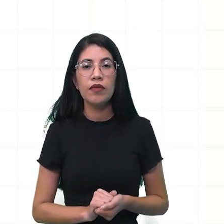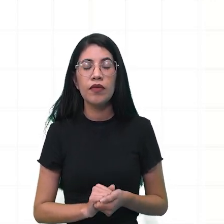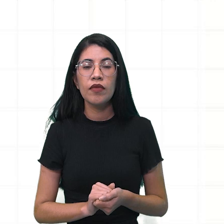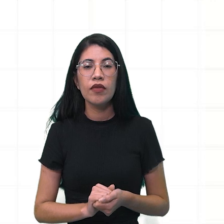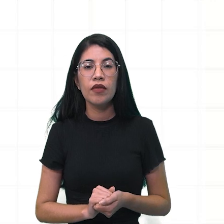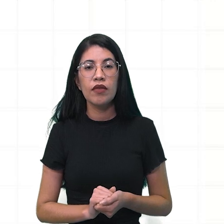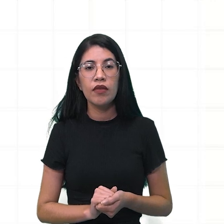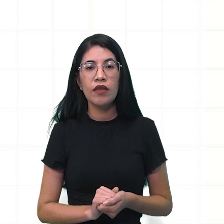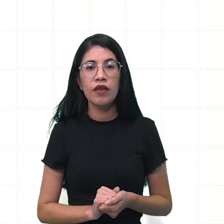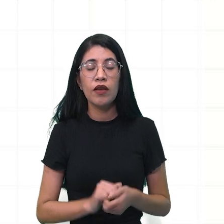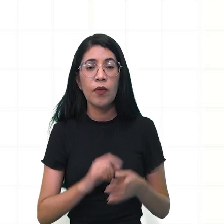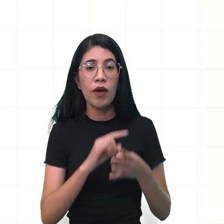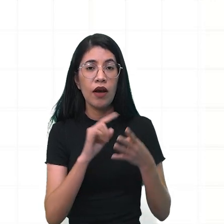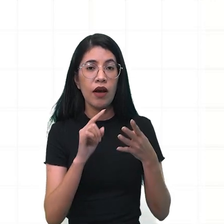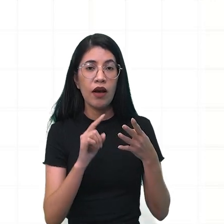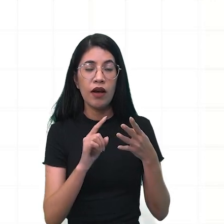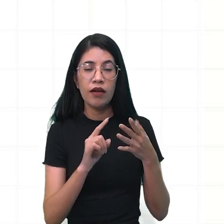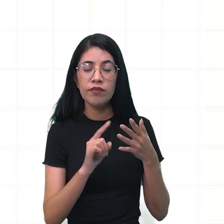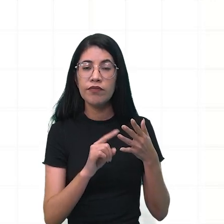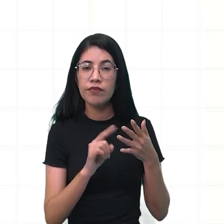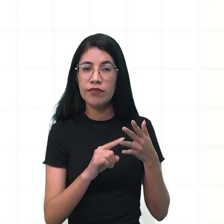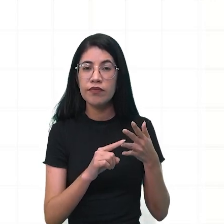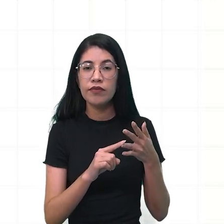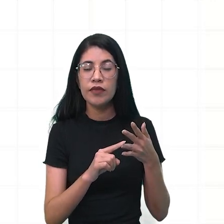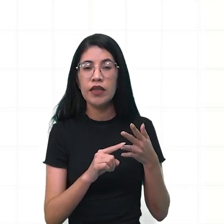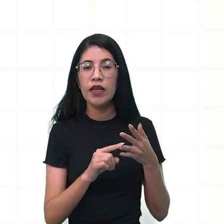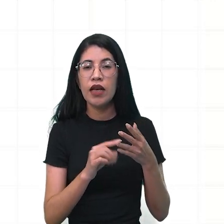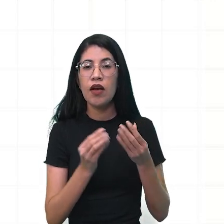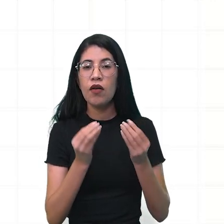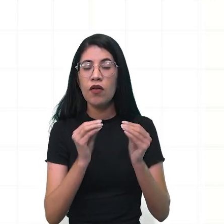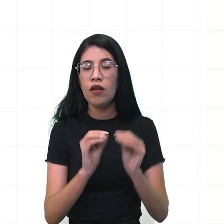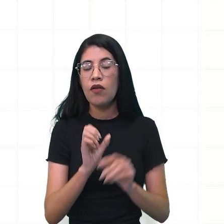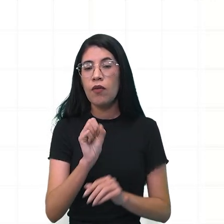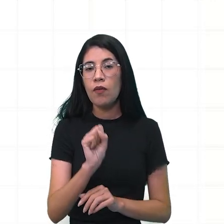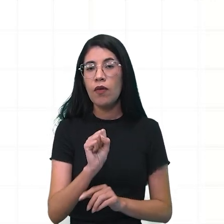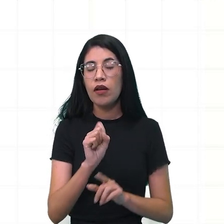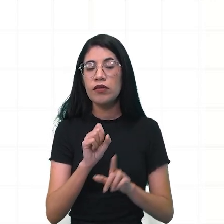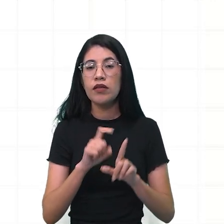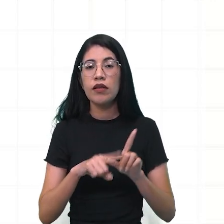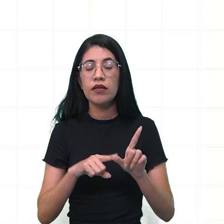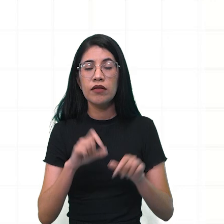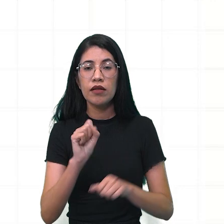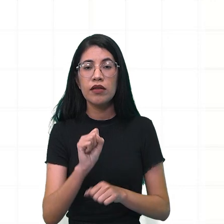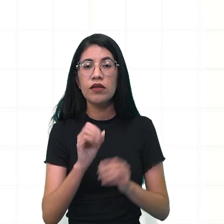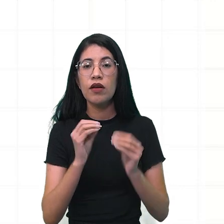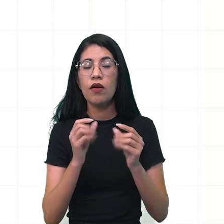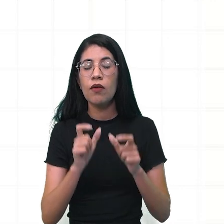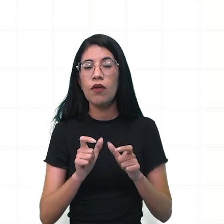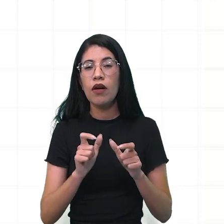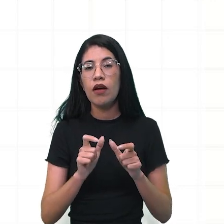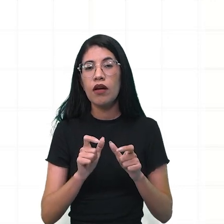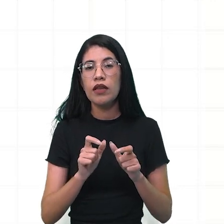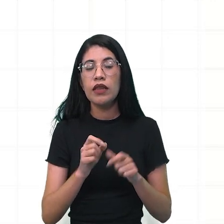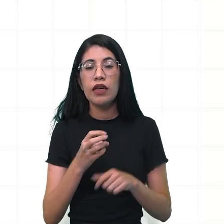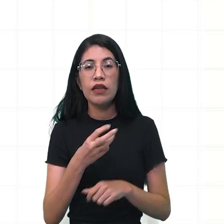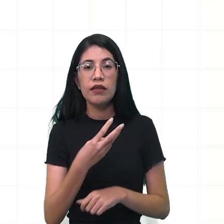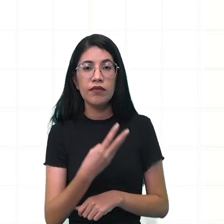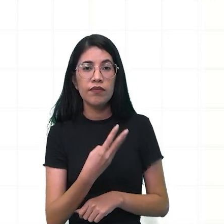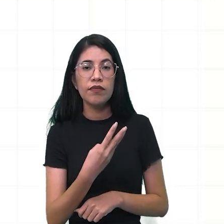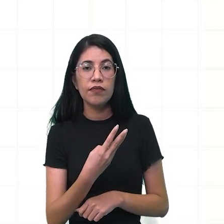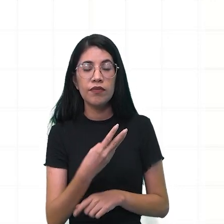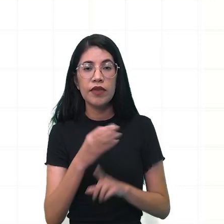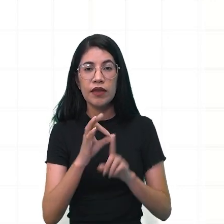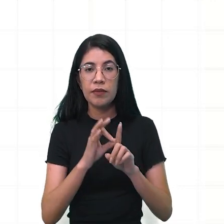nós temos São Gabriel do Norte. Vamos colocar o S onde? Em 3 graus. Onde está 3